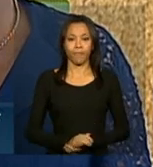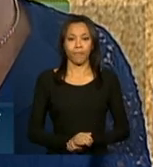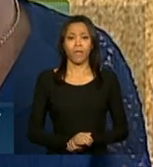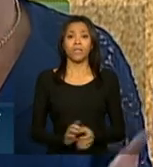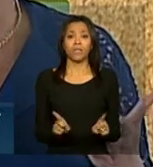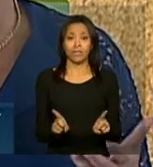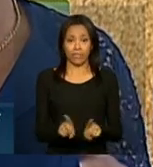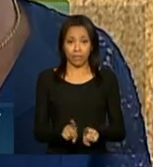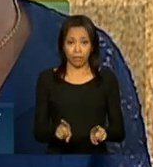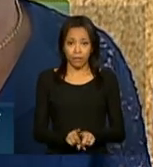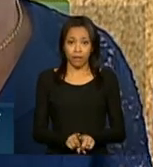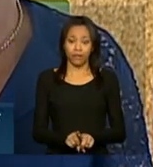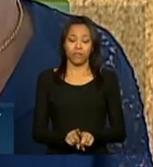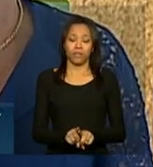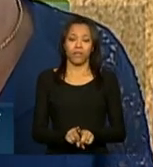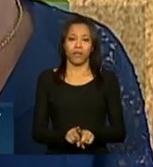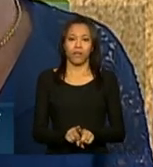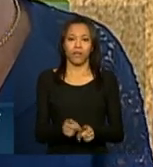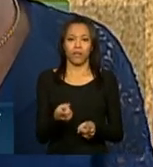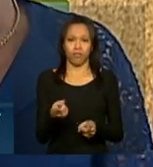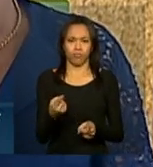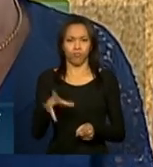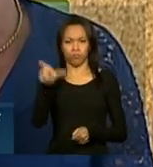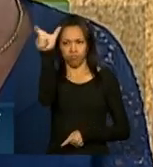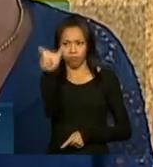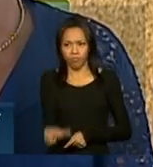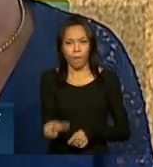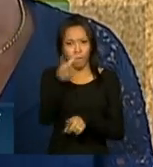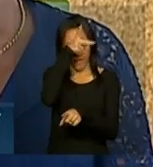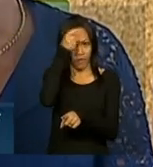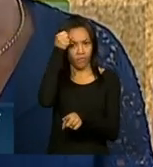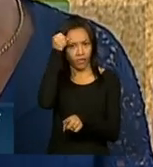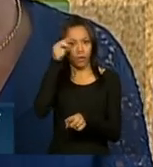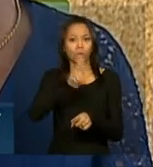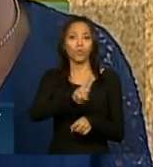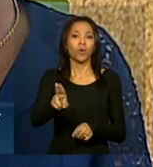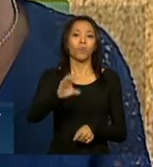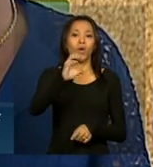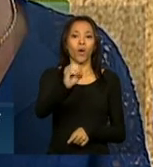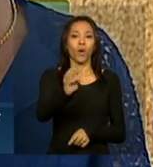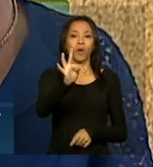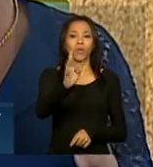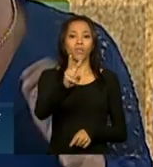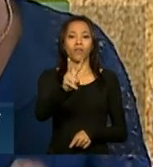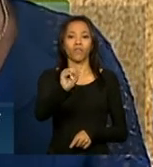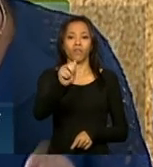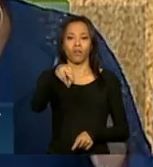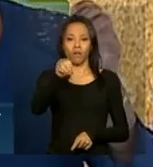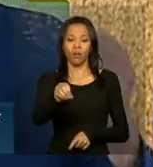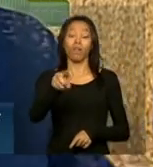por meio e intermédio do prefeito Otaviano Pivetta, eu queria